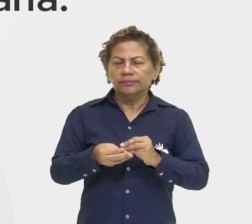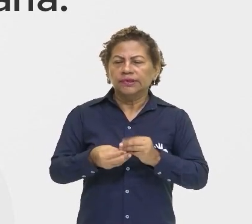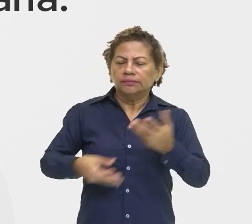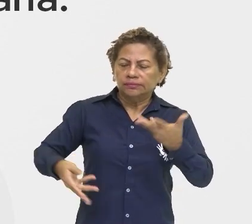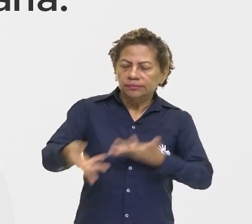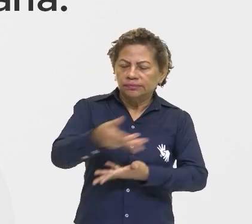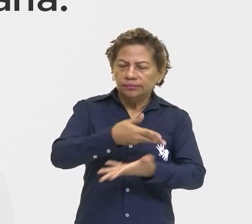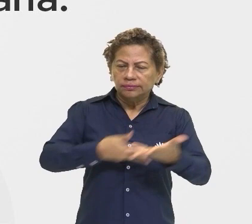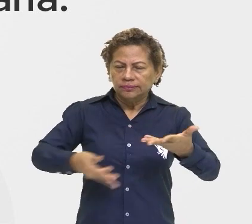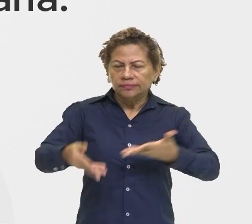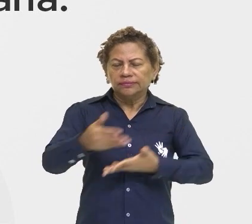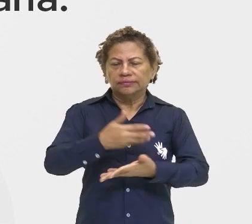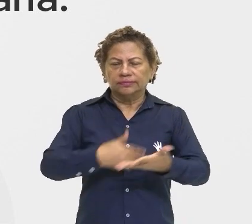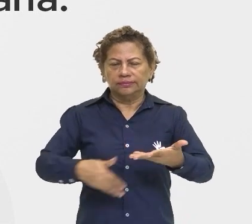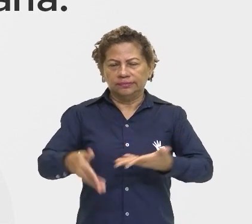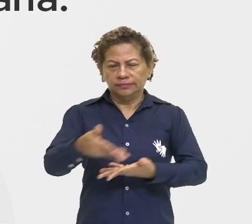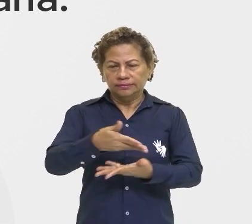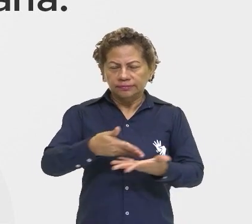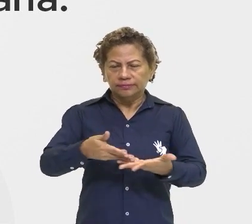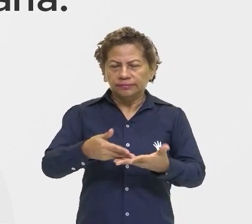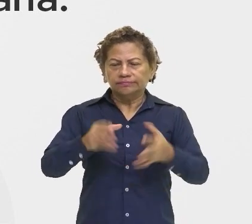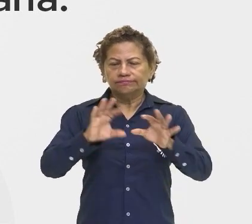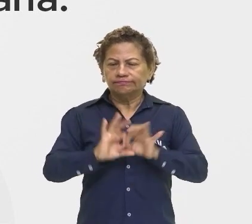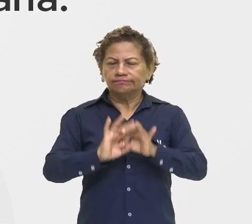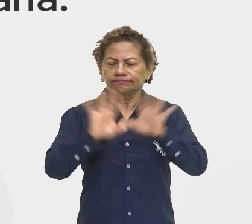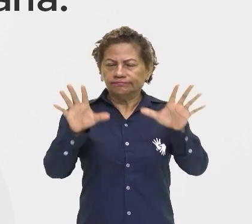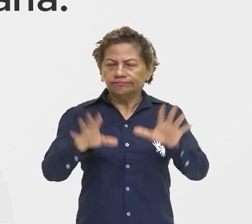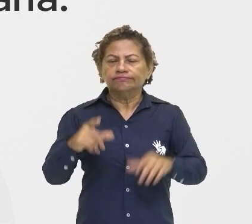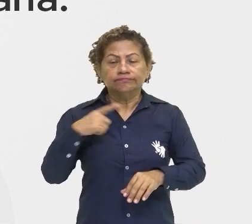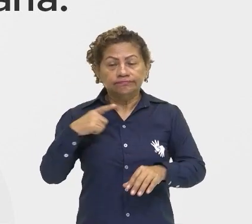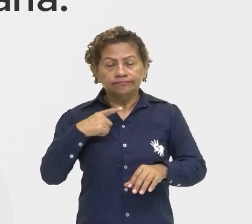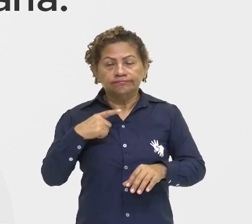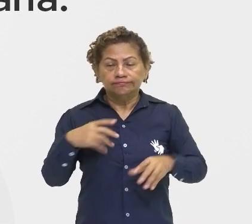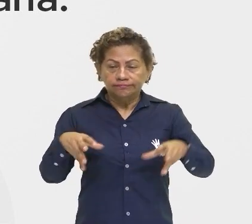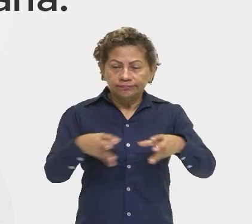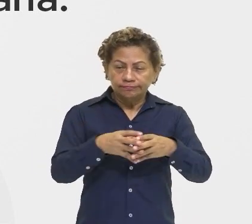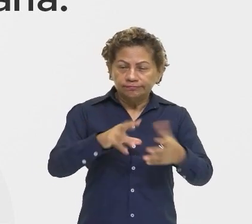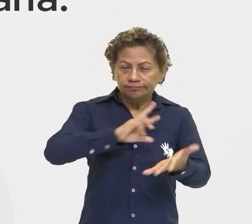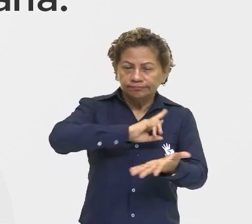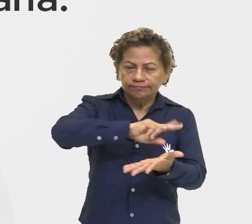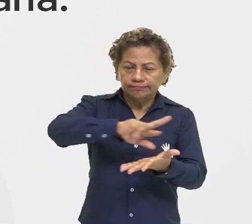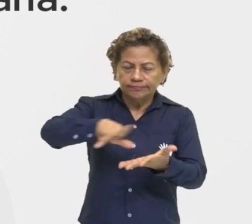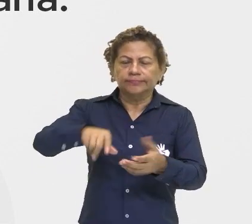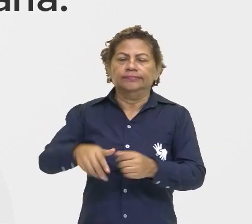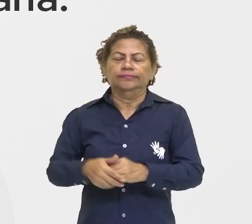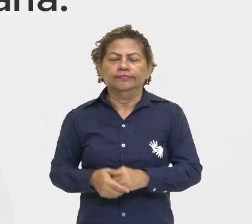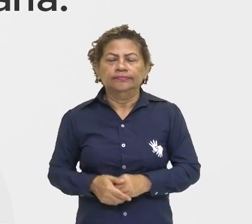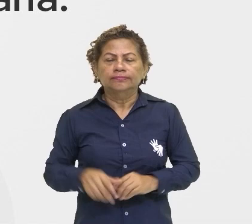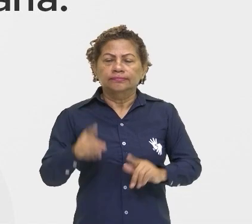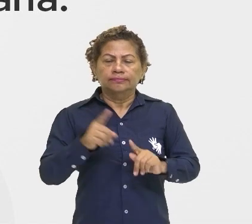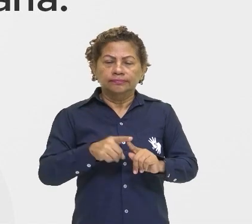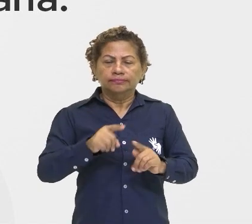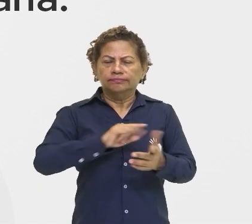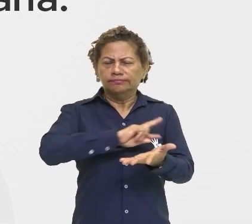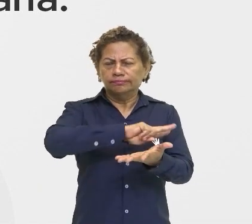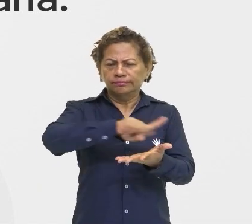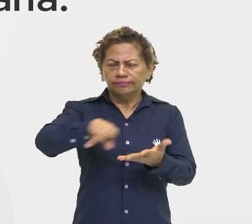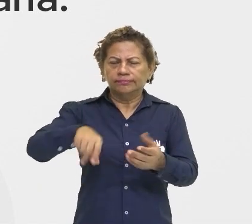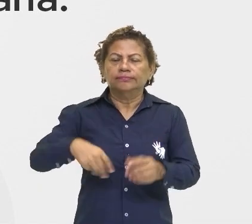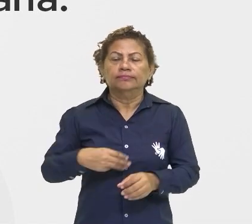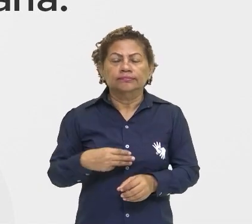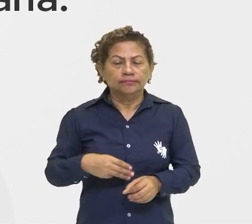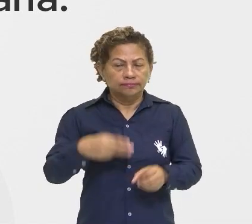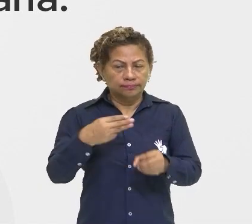também representam os interesses de grupos diversos e a diversidade das cidades faz com que